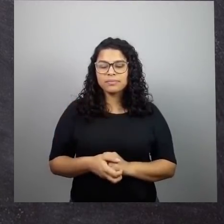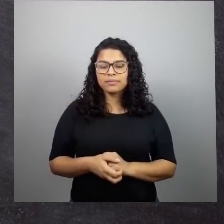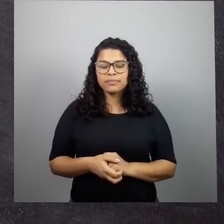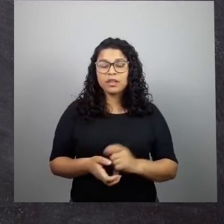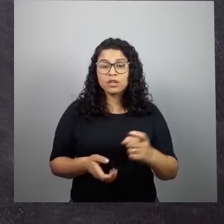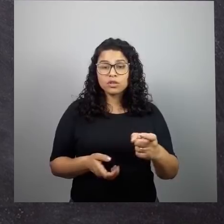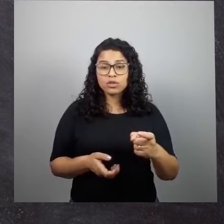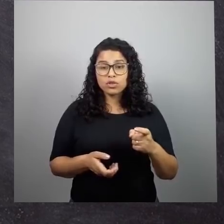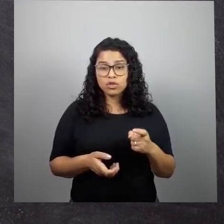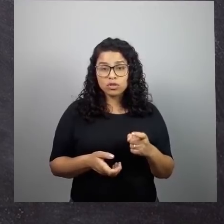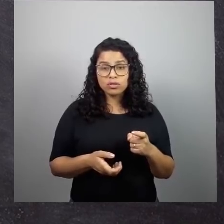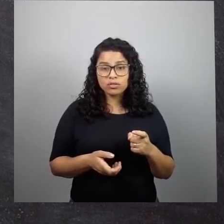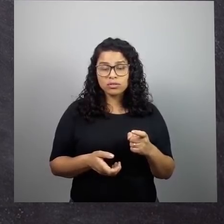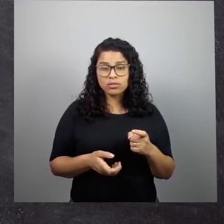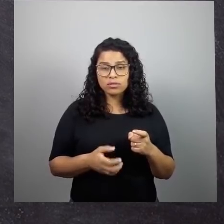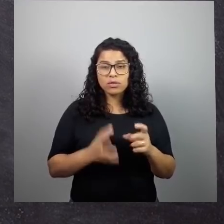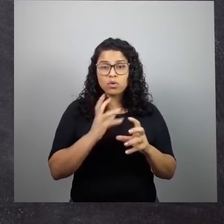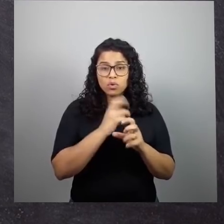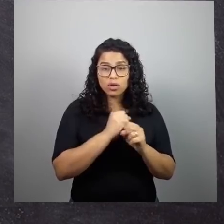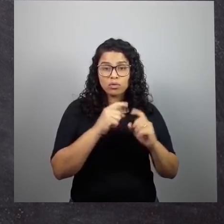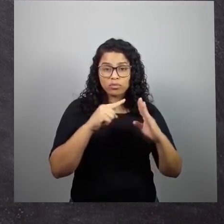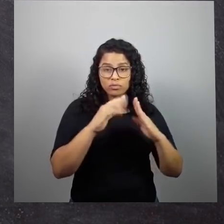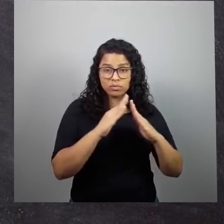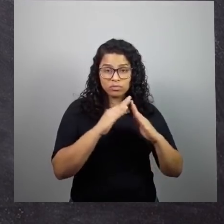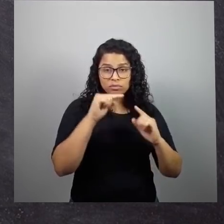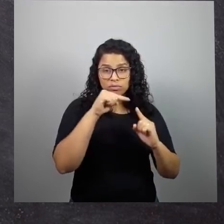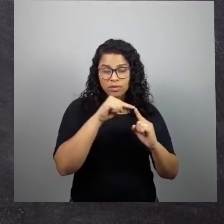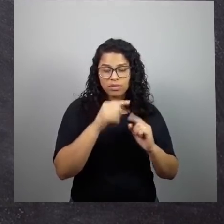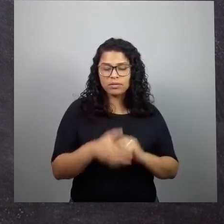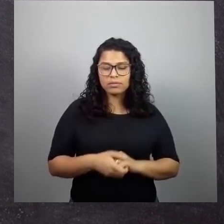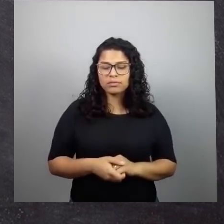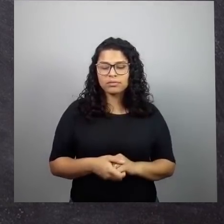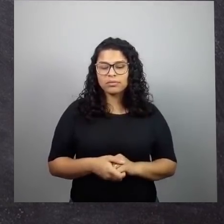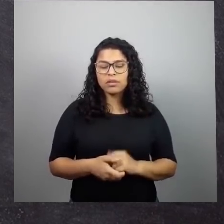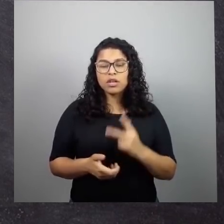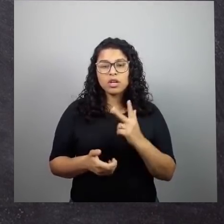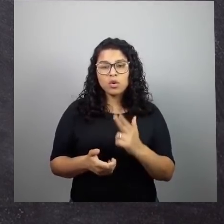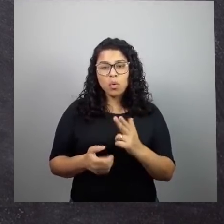Então, x, total de telhas, vai ser igual a